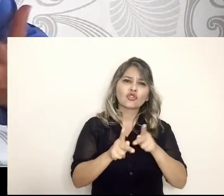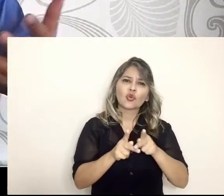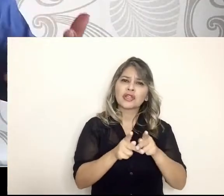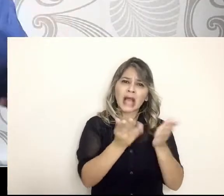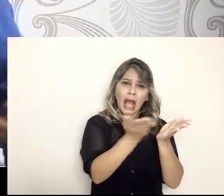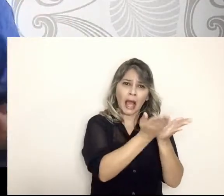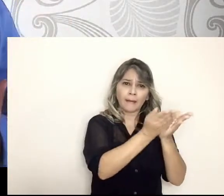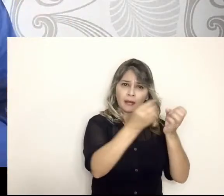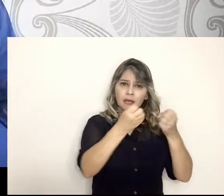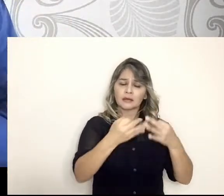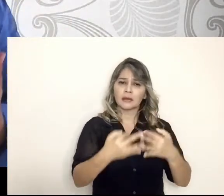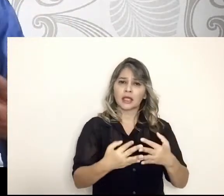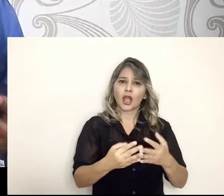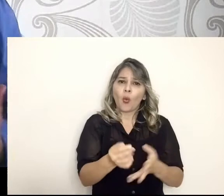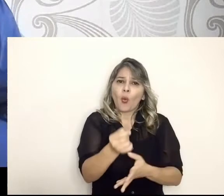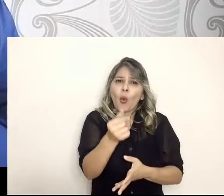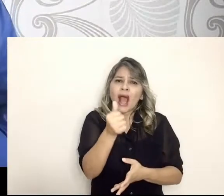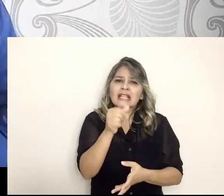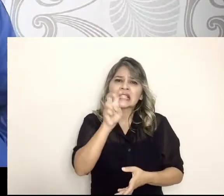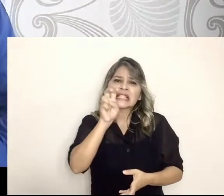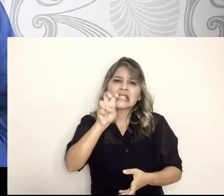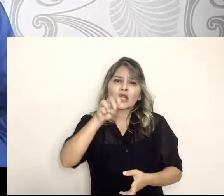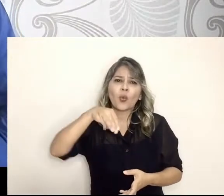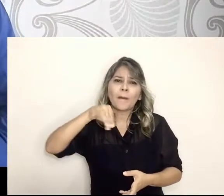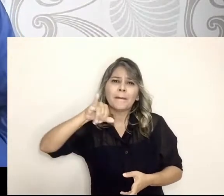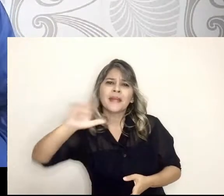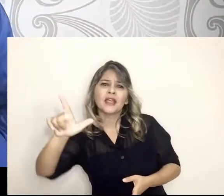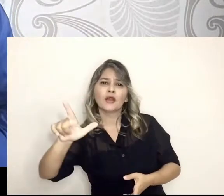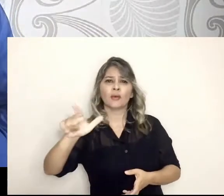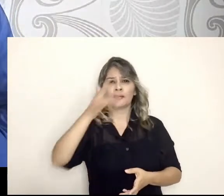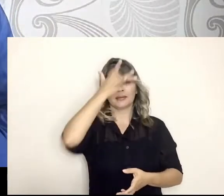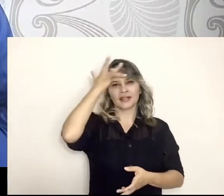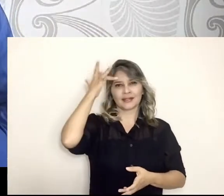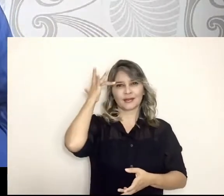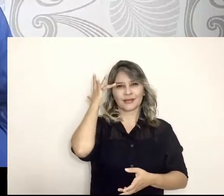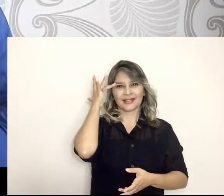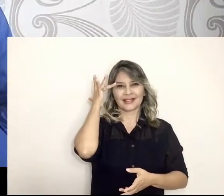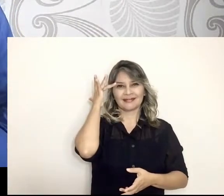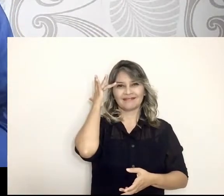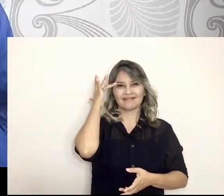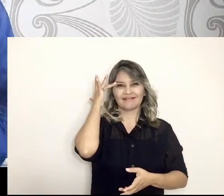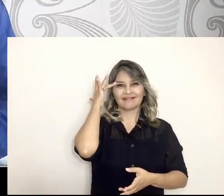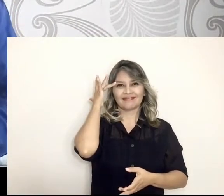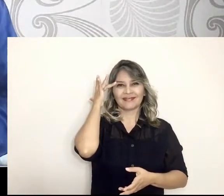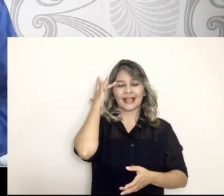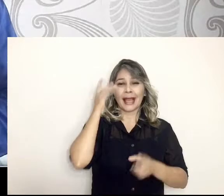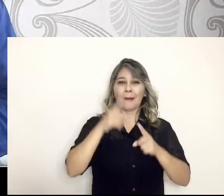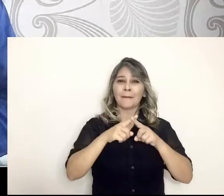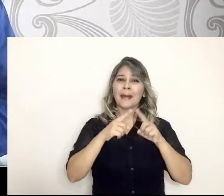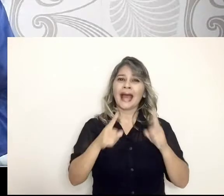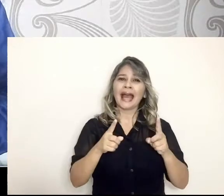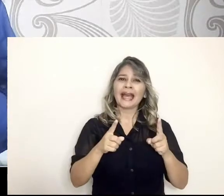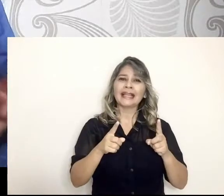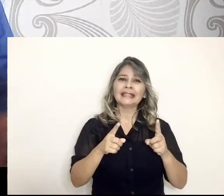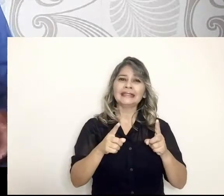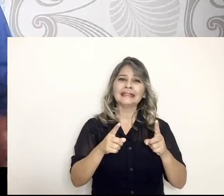aquela quantidade de pessoas, aquela multidão. A Bíblia diz que eram quase 5.000 pessoas,